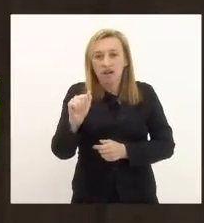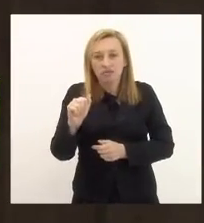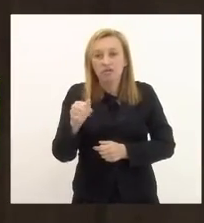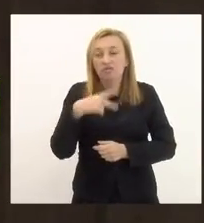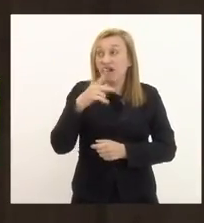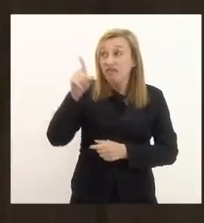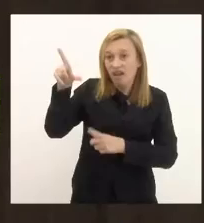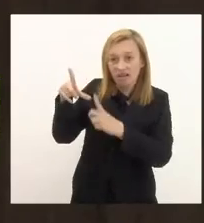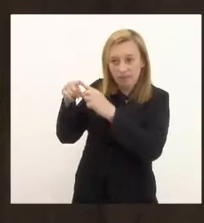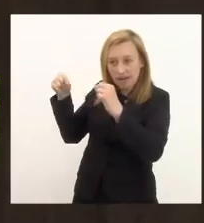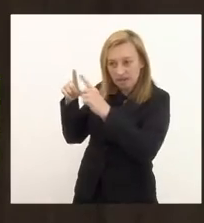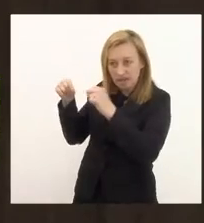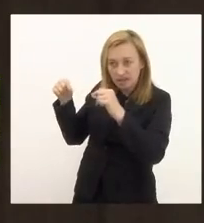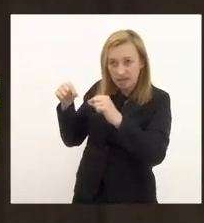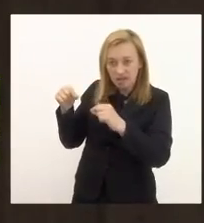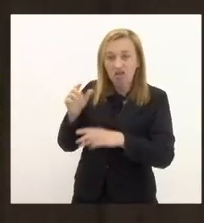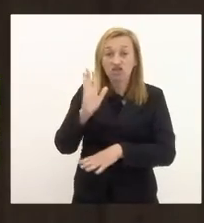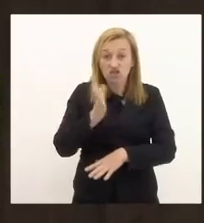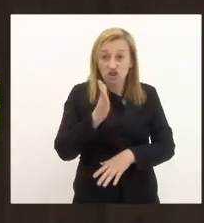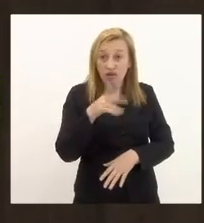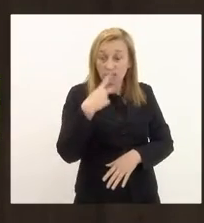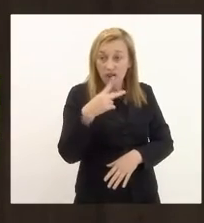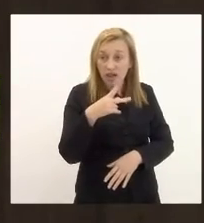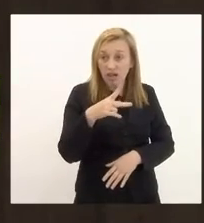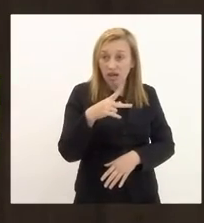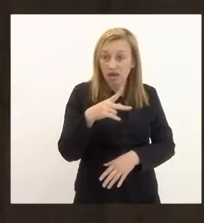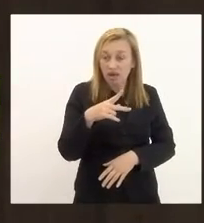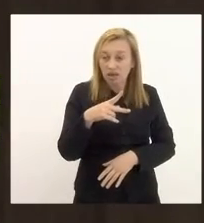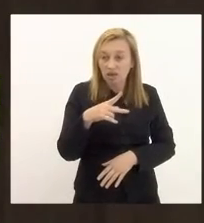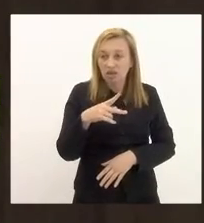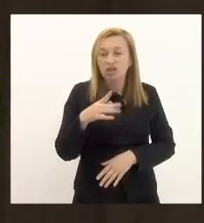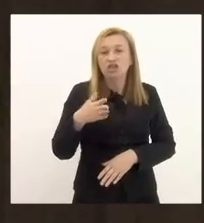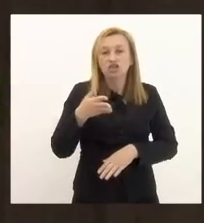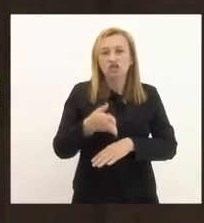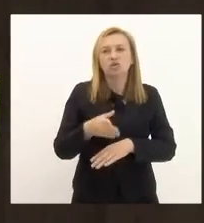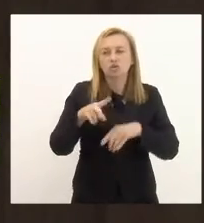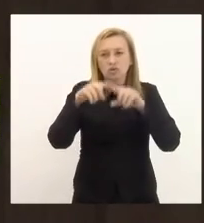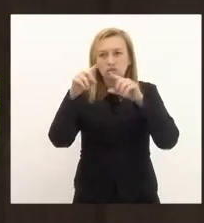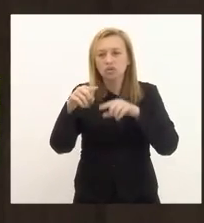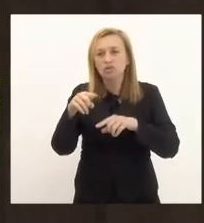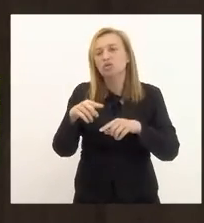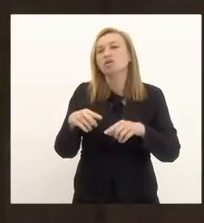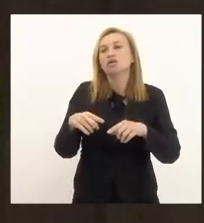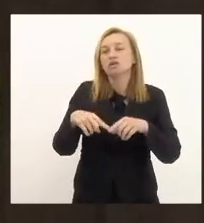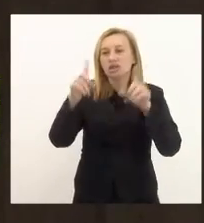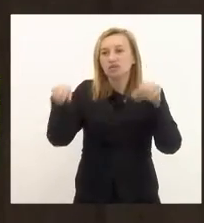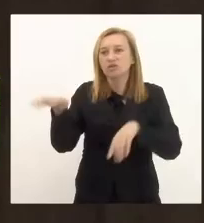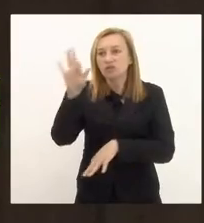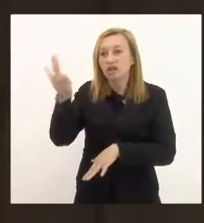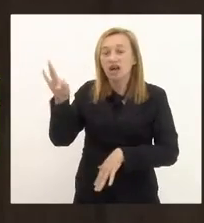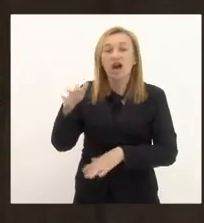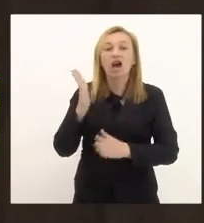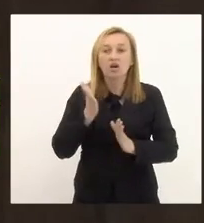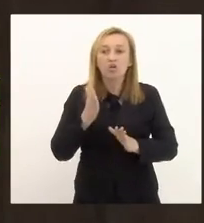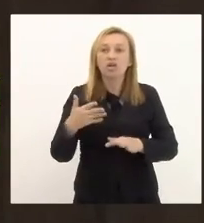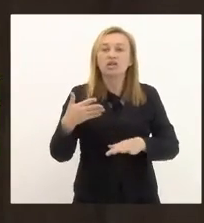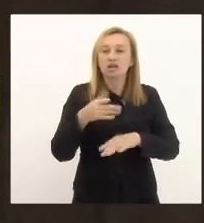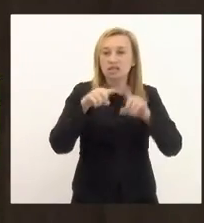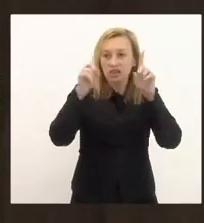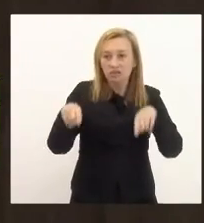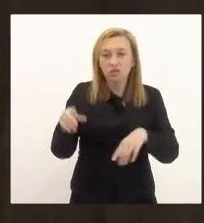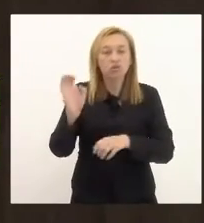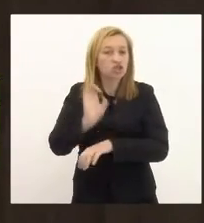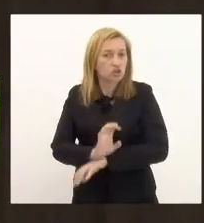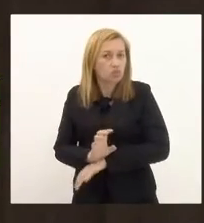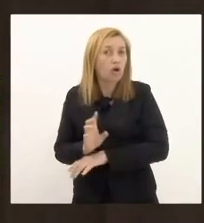Brasília ela tá agora e já acertou o bolso do Servidor Federal e agora essa agradar tá Mirando o bolso do